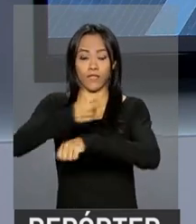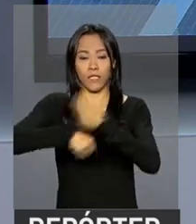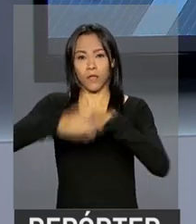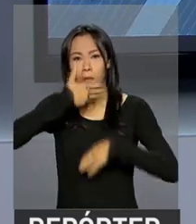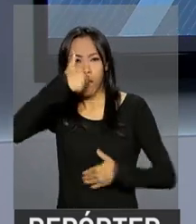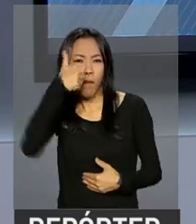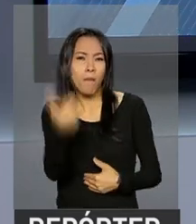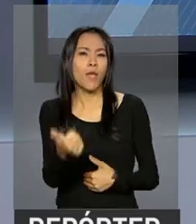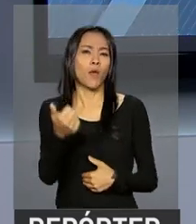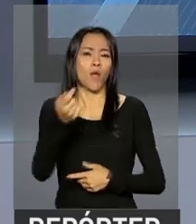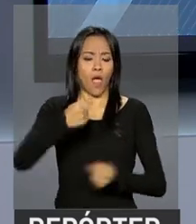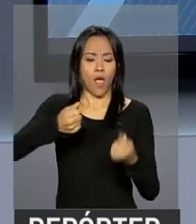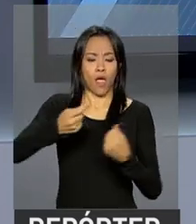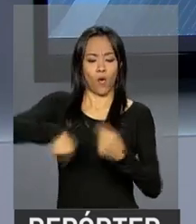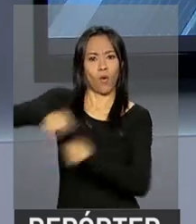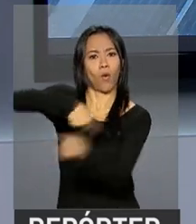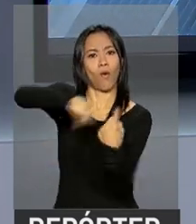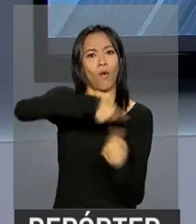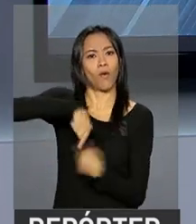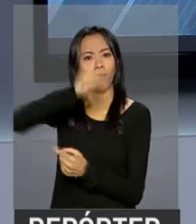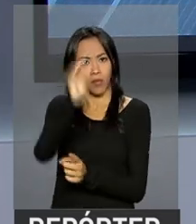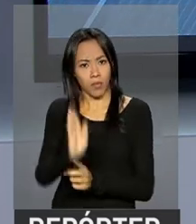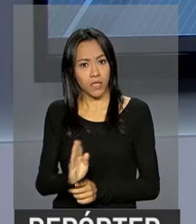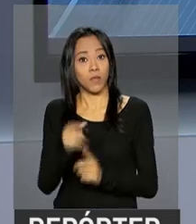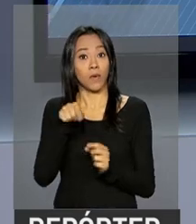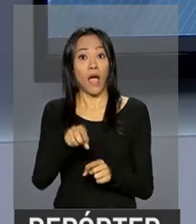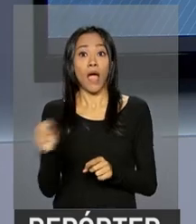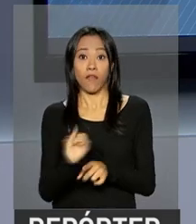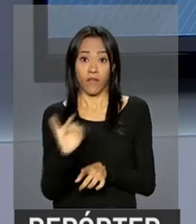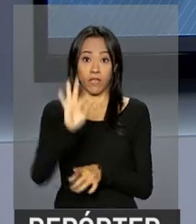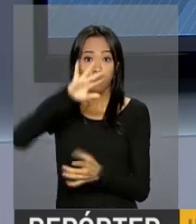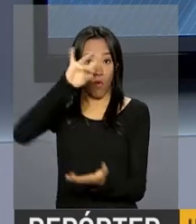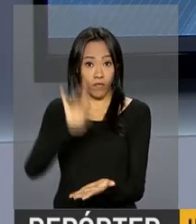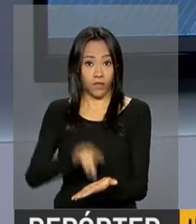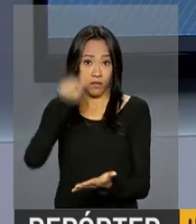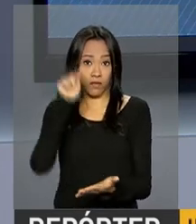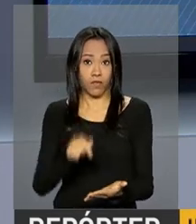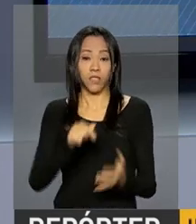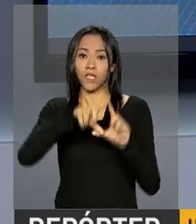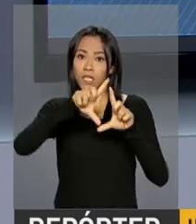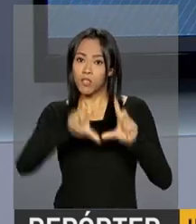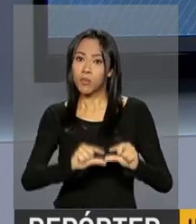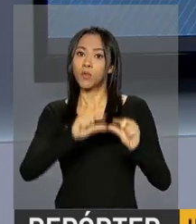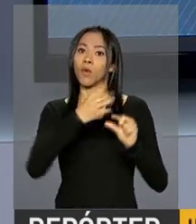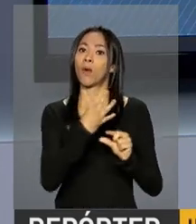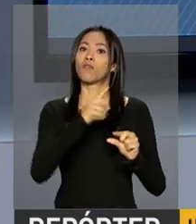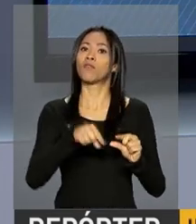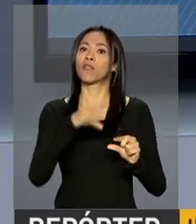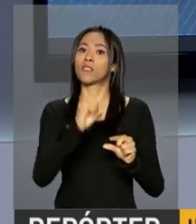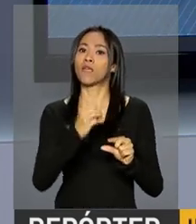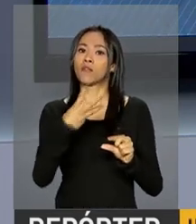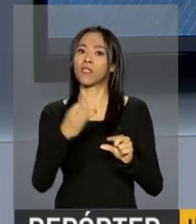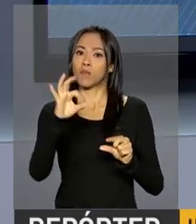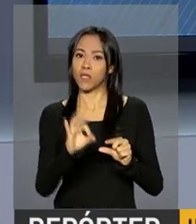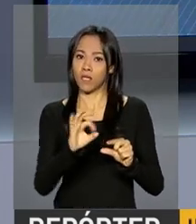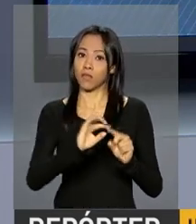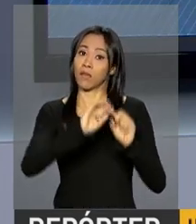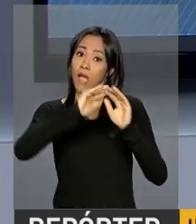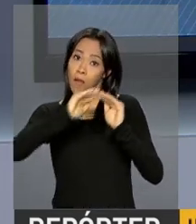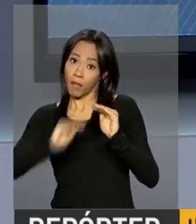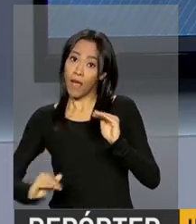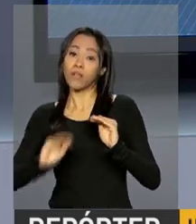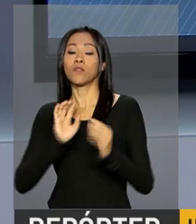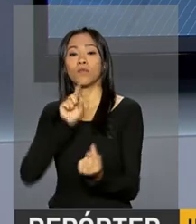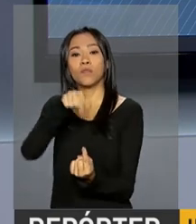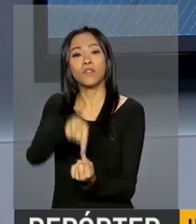expectativa para a economia brasileira a estimativa para a inflação oficial este ano caiu para 4,03 por abaixo